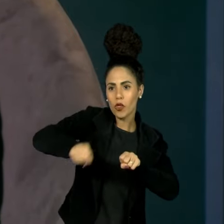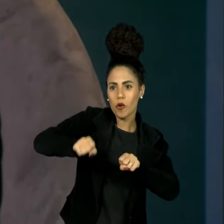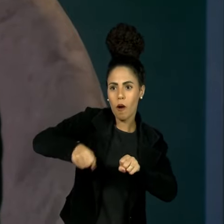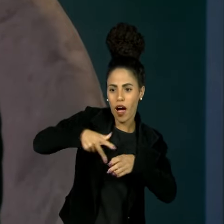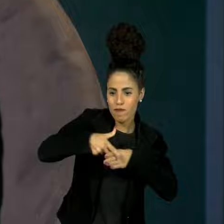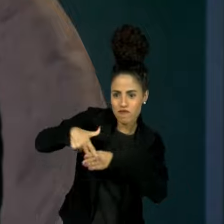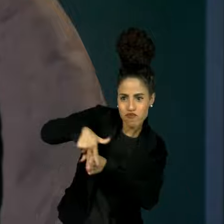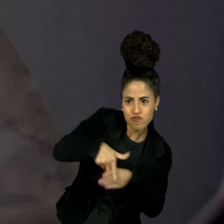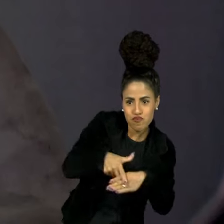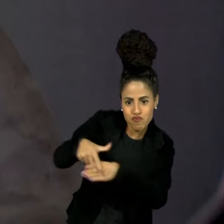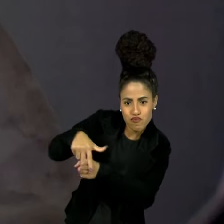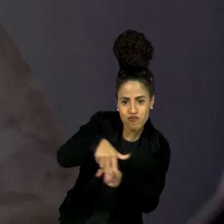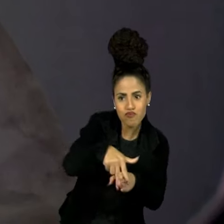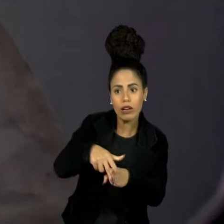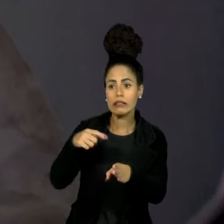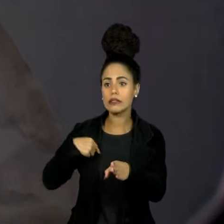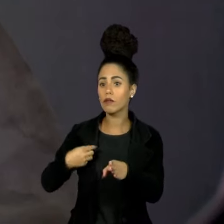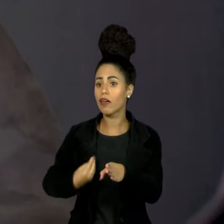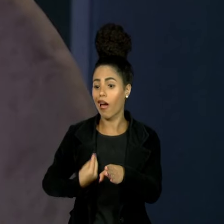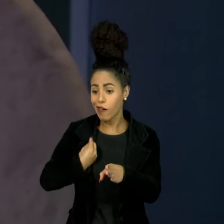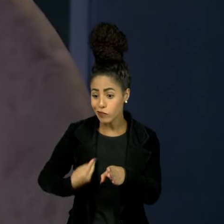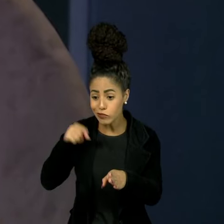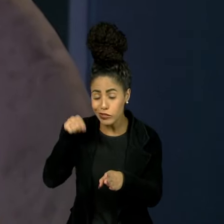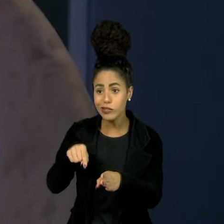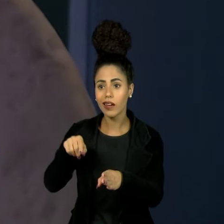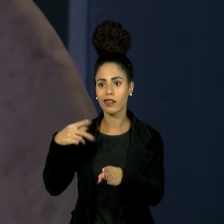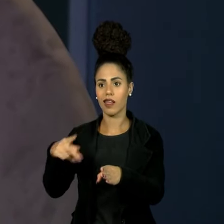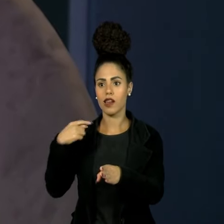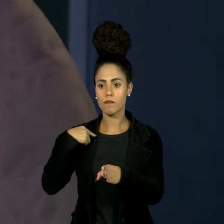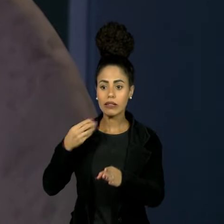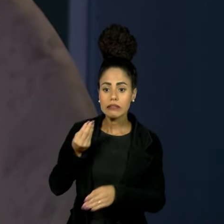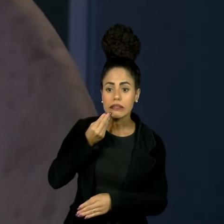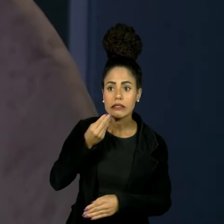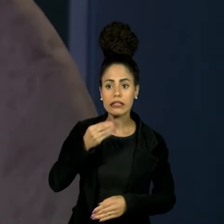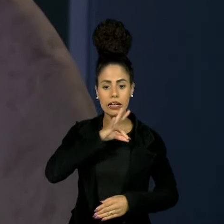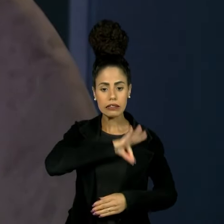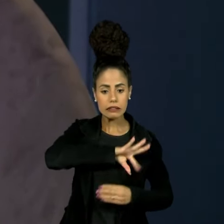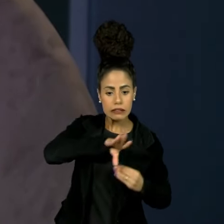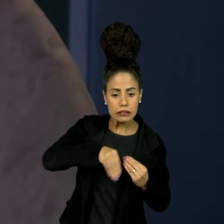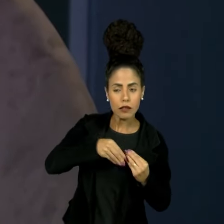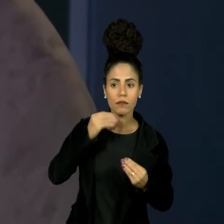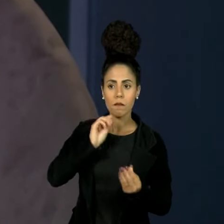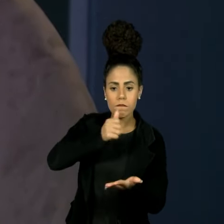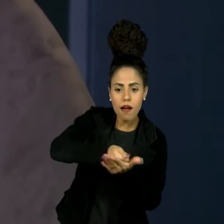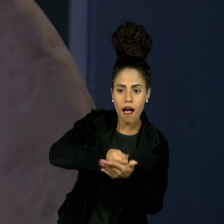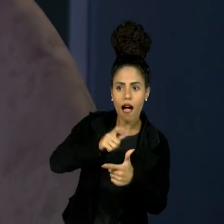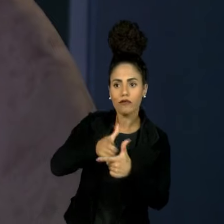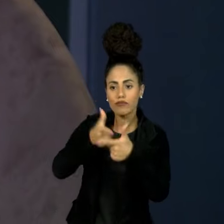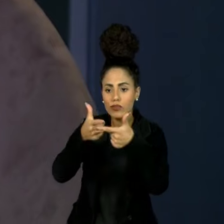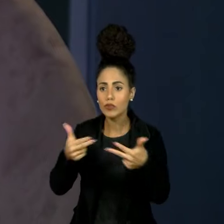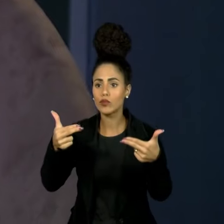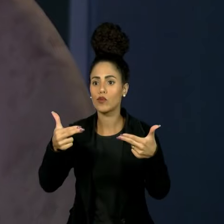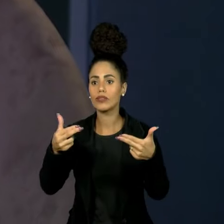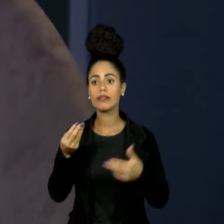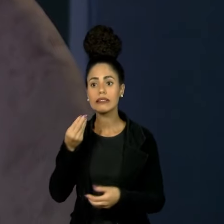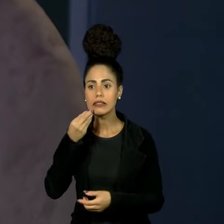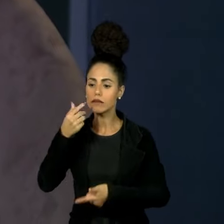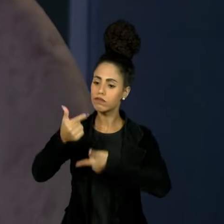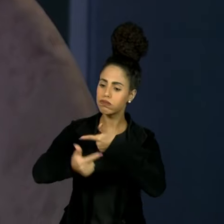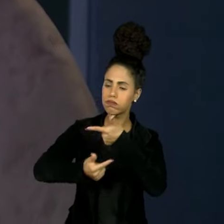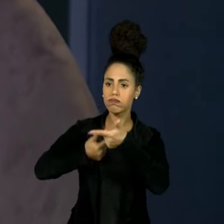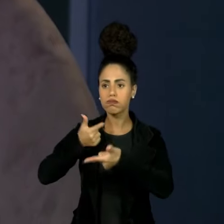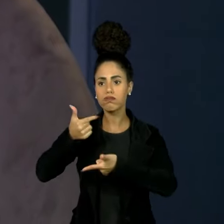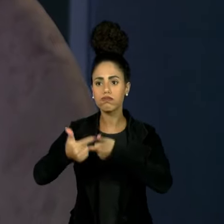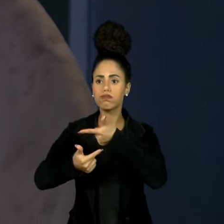na empregabilidade, e optam por realizar alguma atividade que vai gerar ali renda para eles. Mas, se